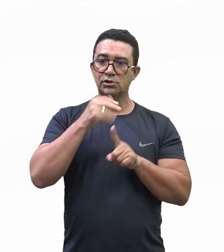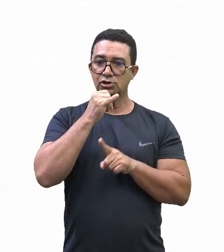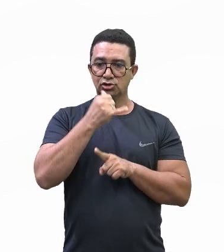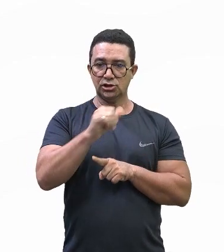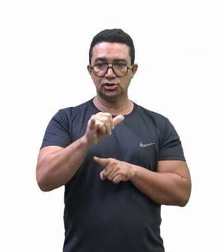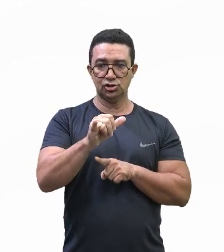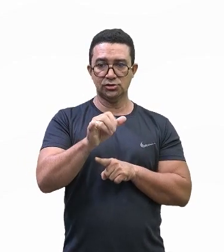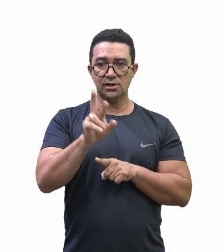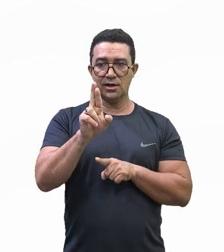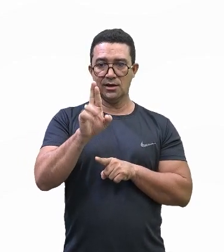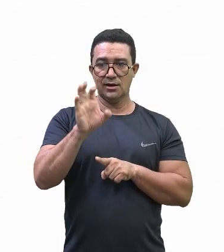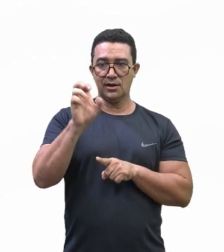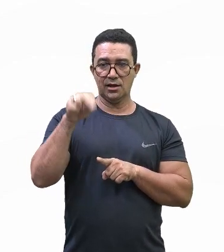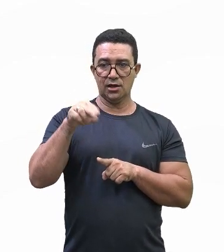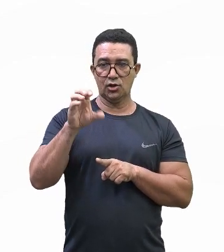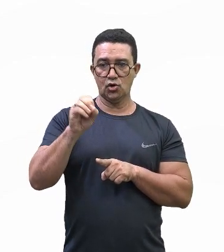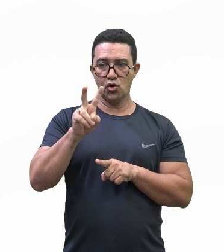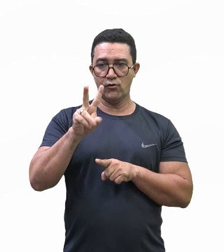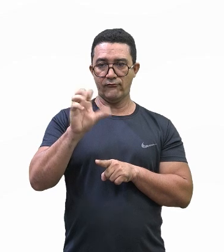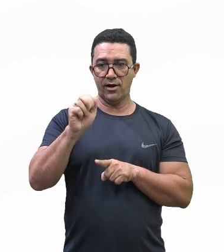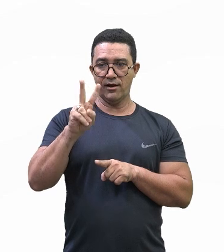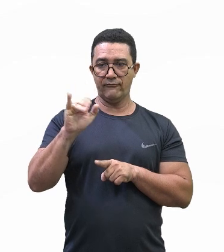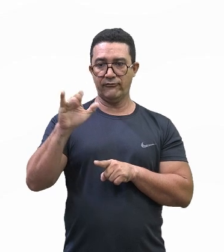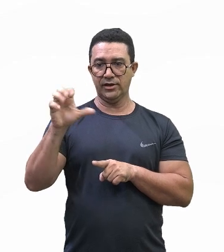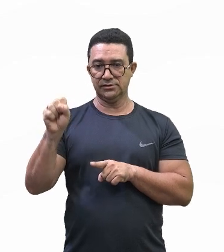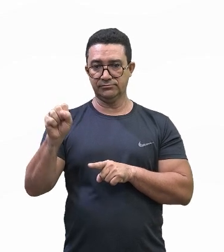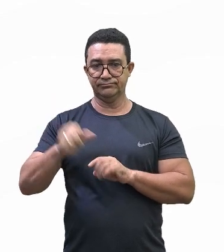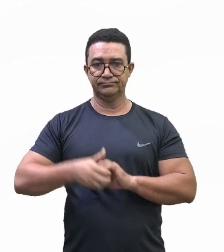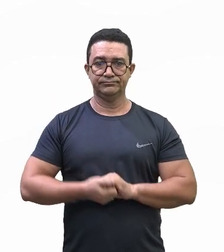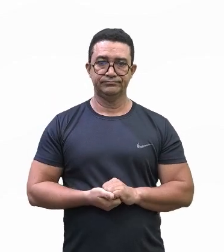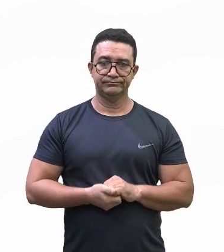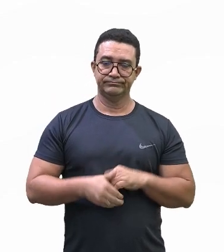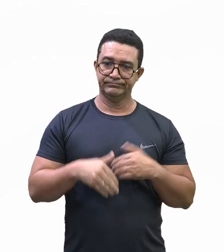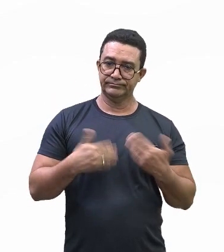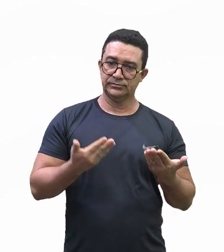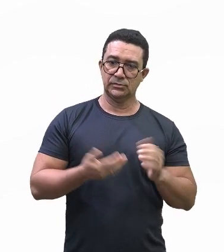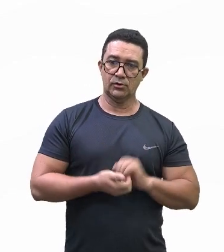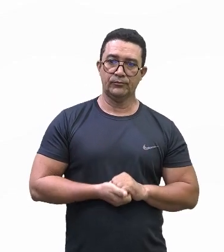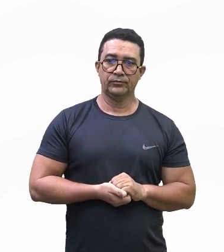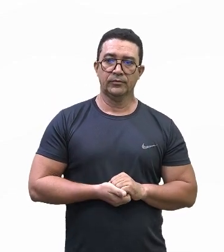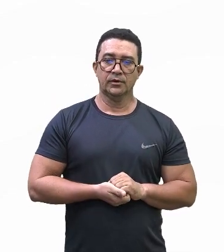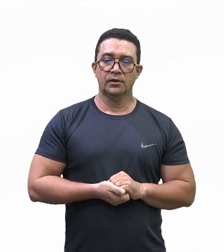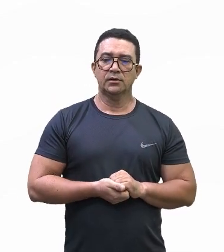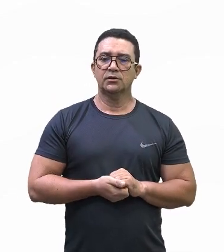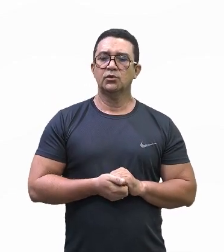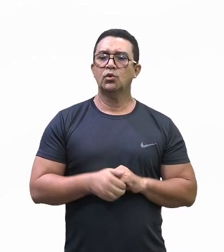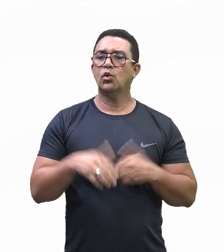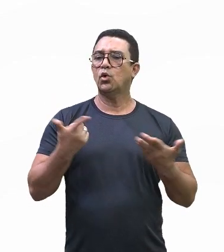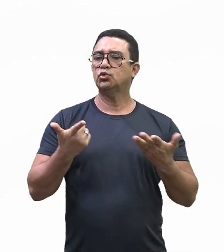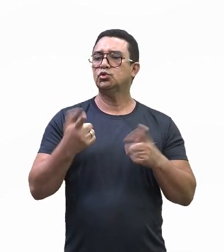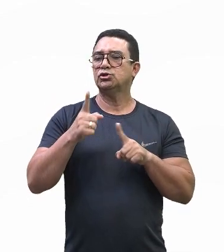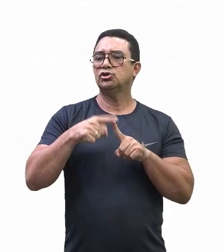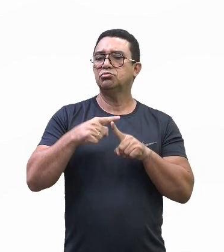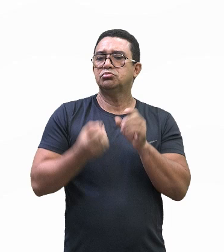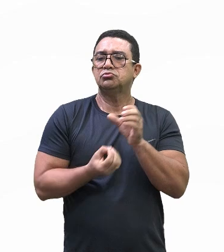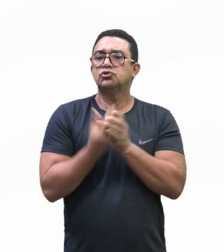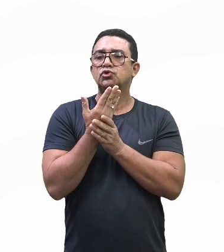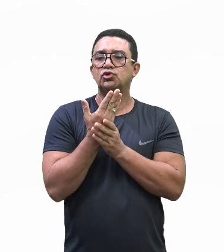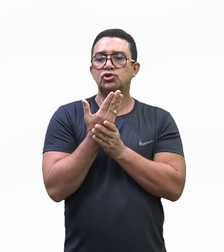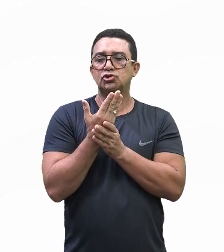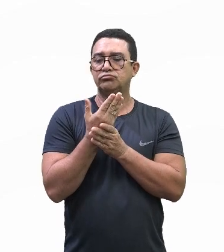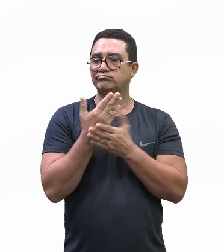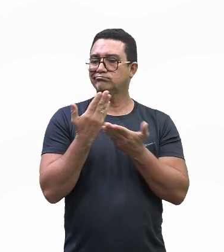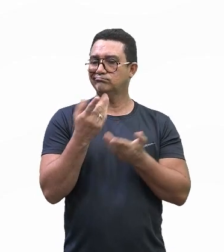energias renováveis. Já aqueles, né, que são de fontes não renováveis, em sua maioria